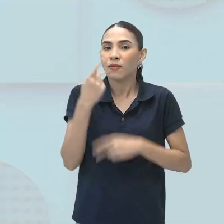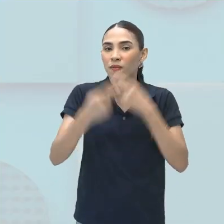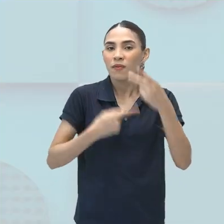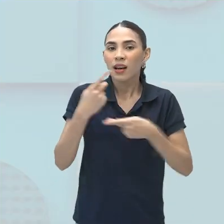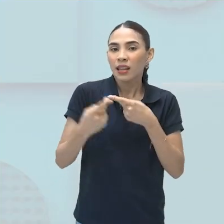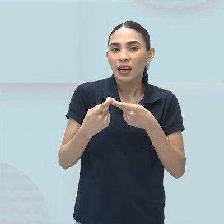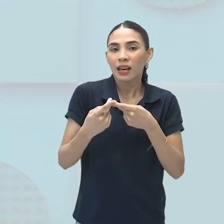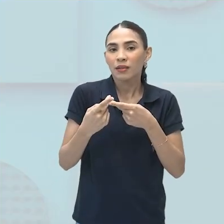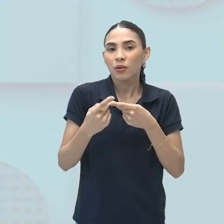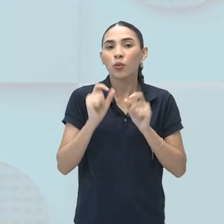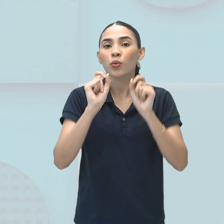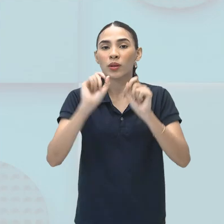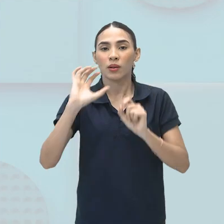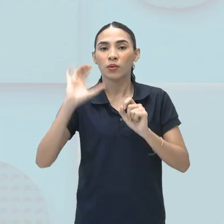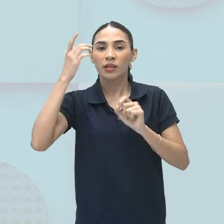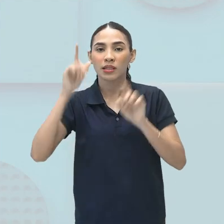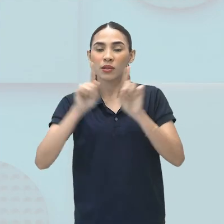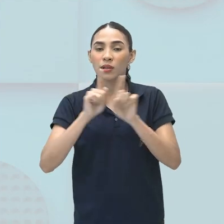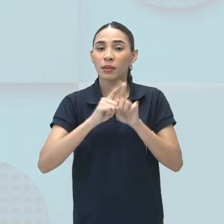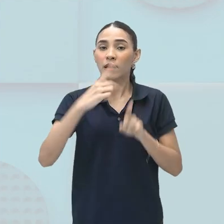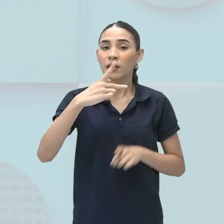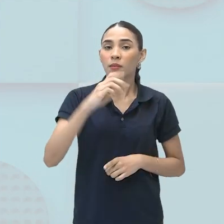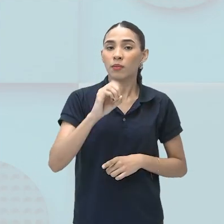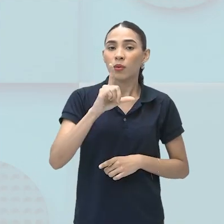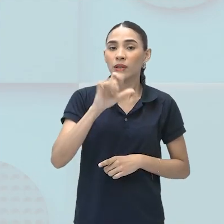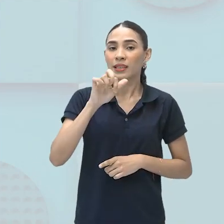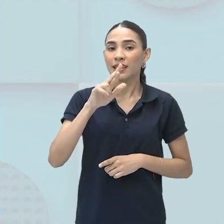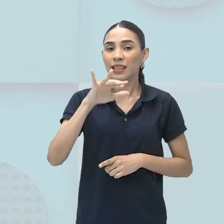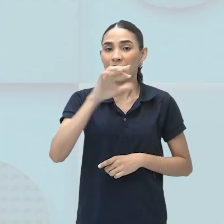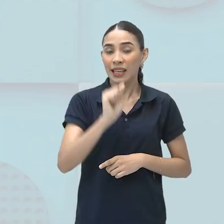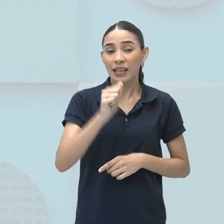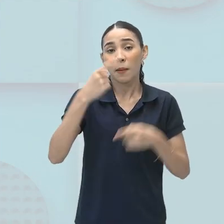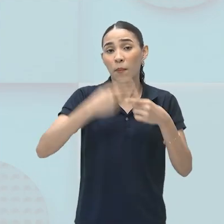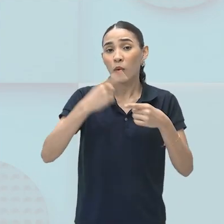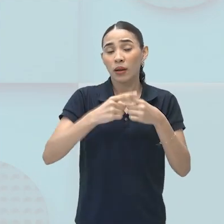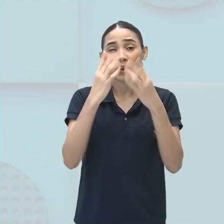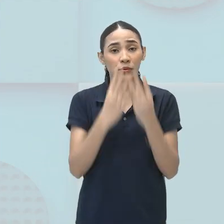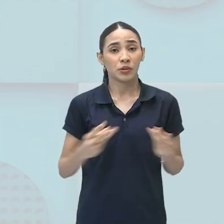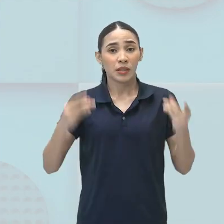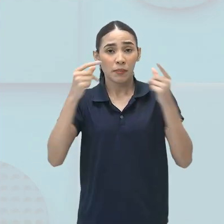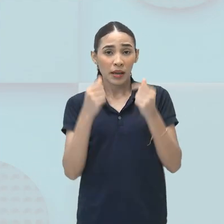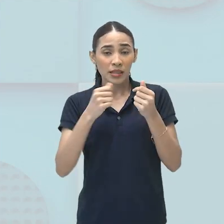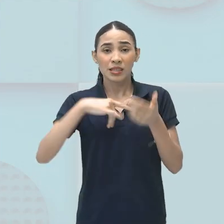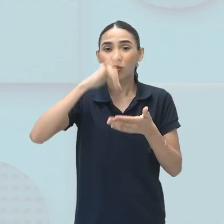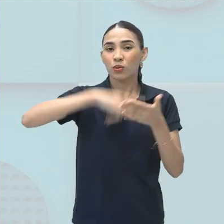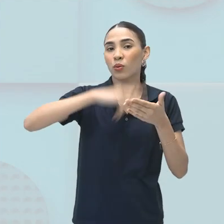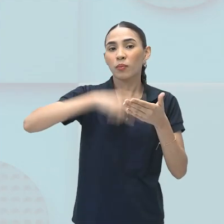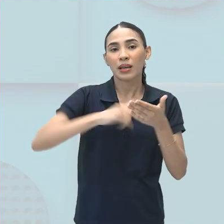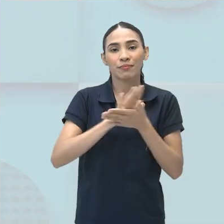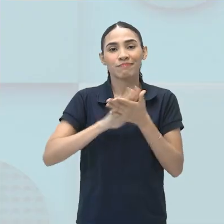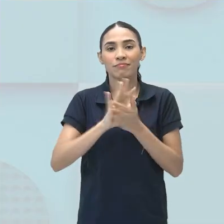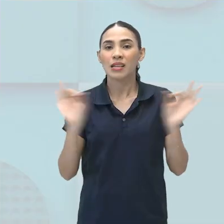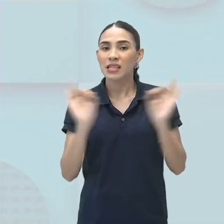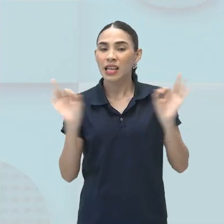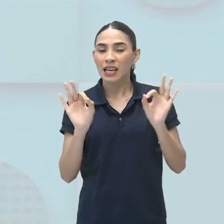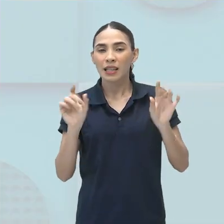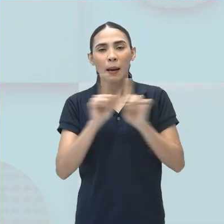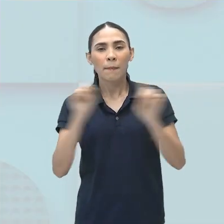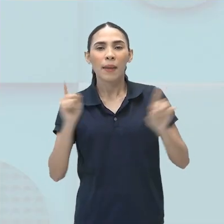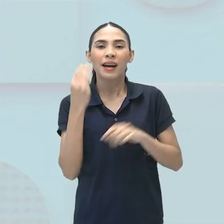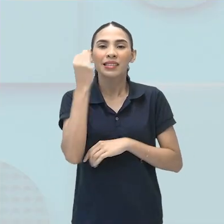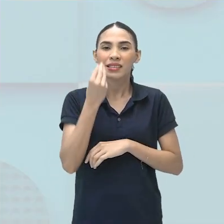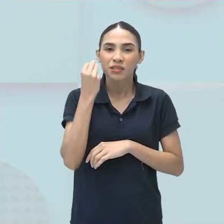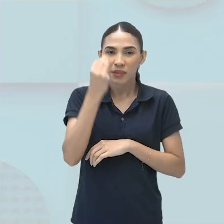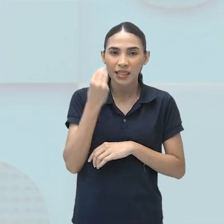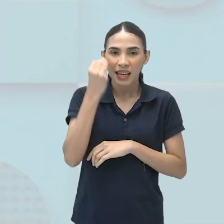coisa sobre o que aconteceu com Apolinária, porque ela desapareceu da documentação, mas os fragmentos de